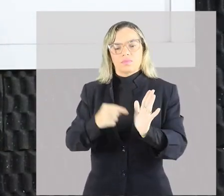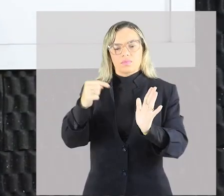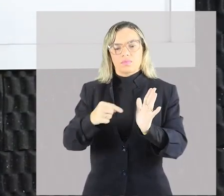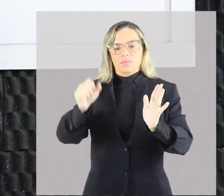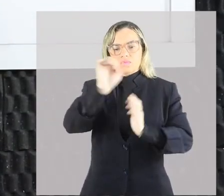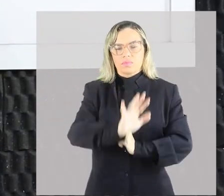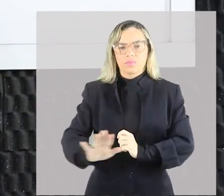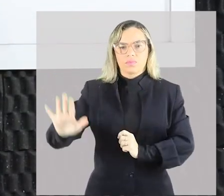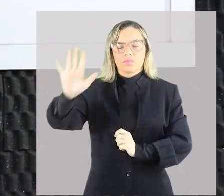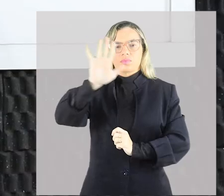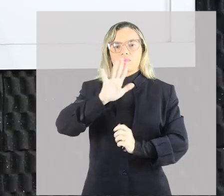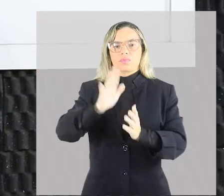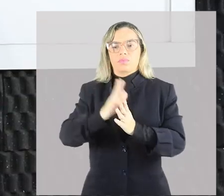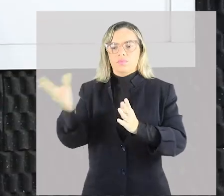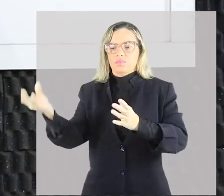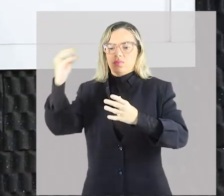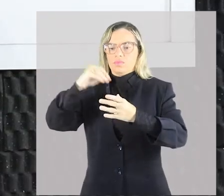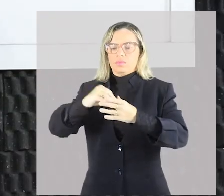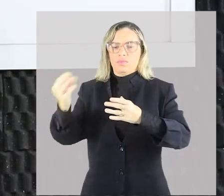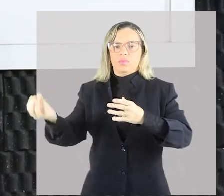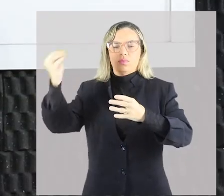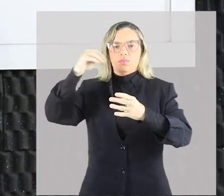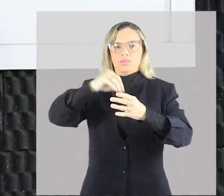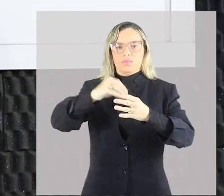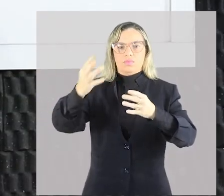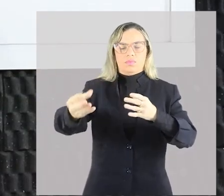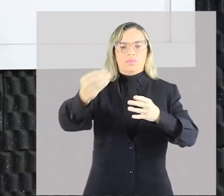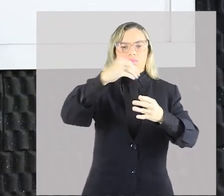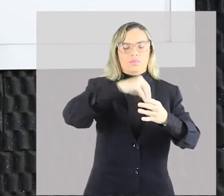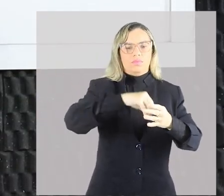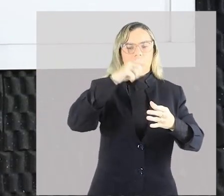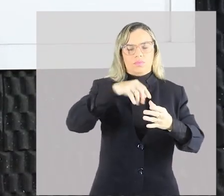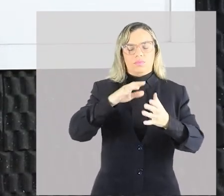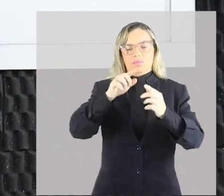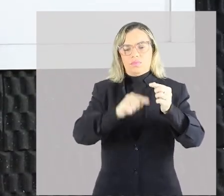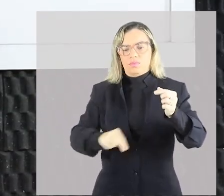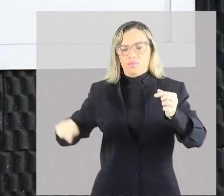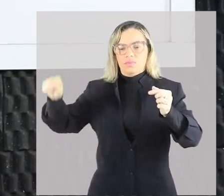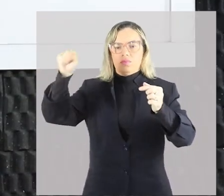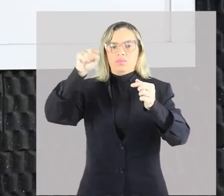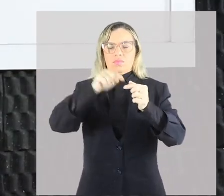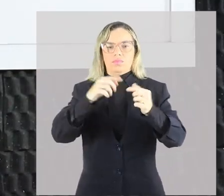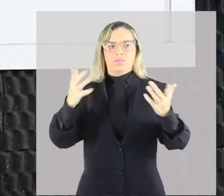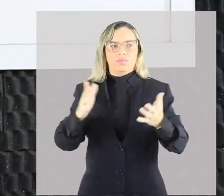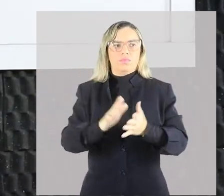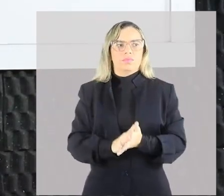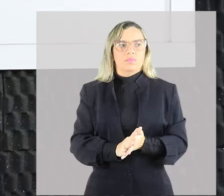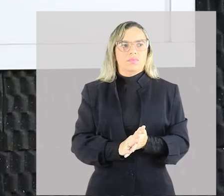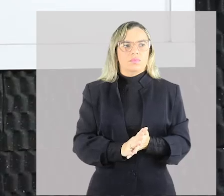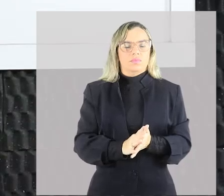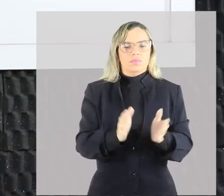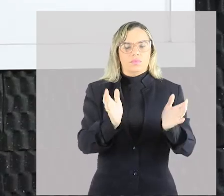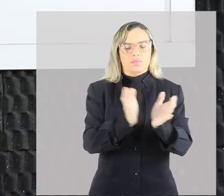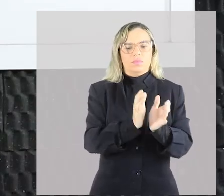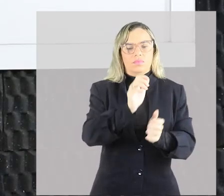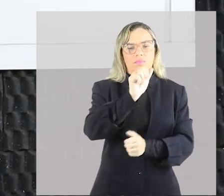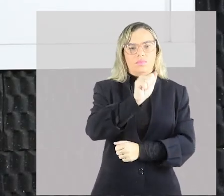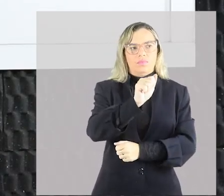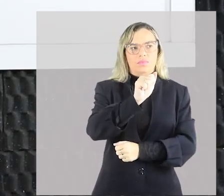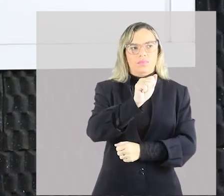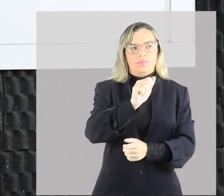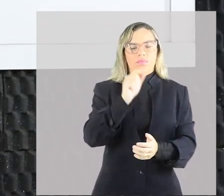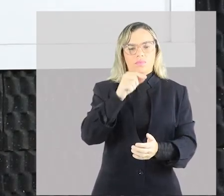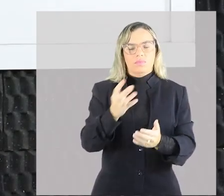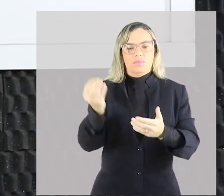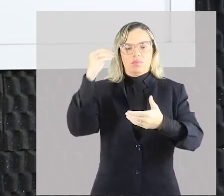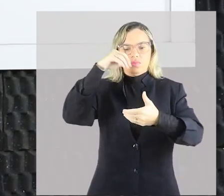né, e você insere, né, aqueles elementos dentro daquele espaço. Então, o conjunto A é formado para todo mundo que